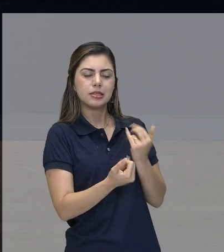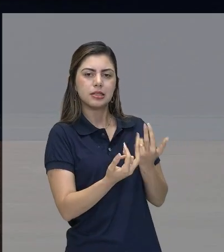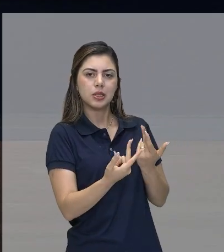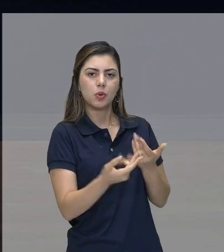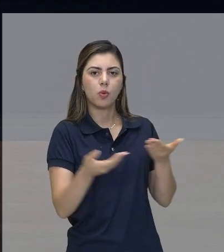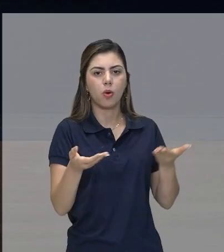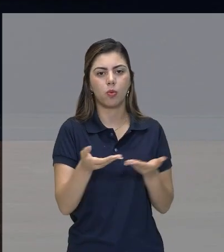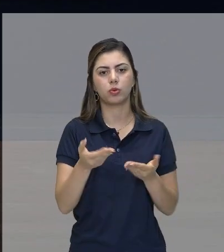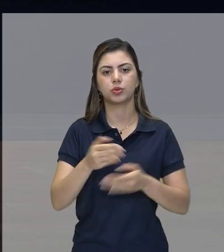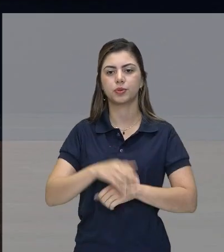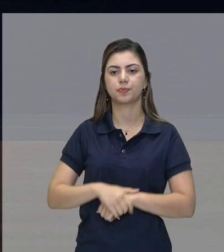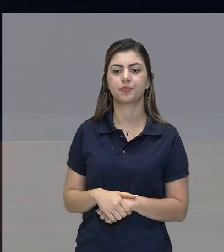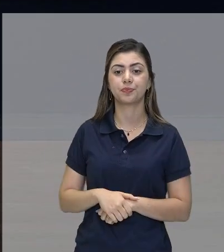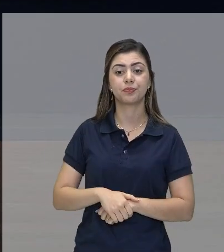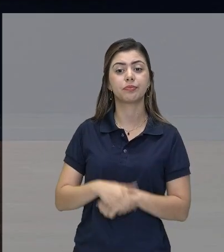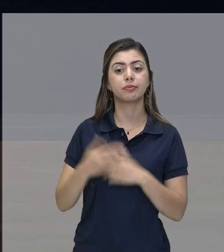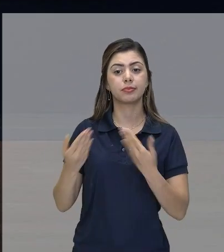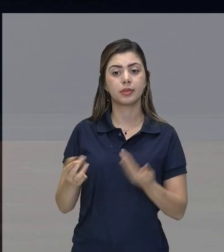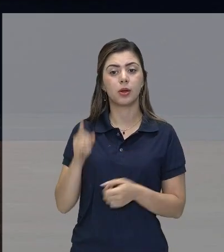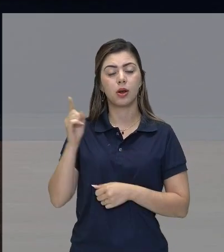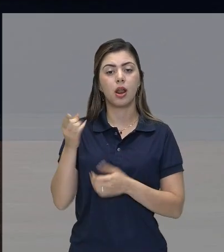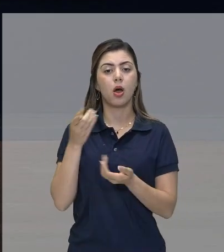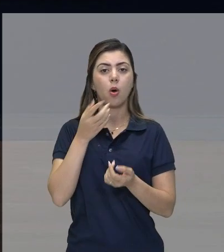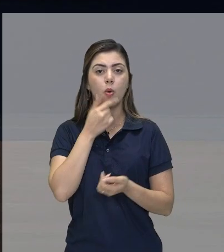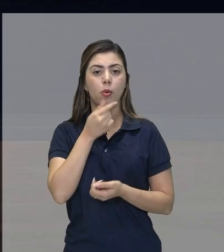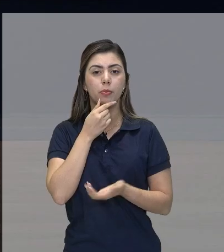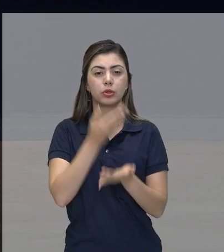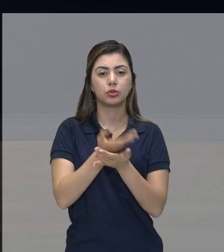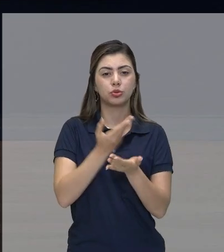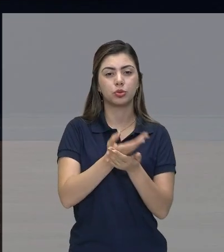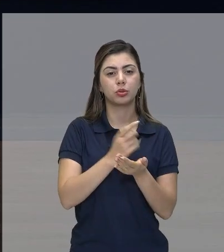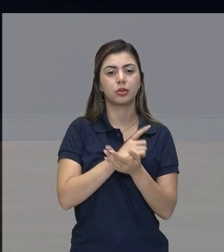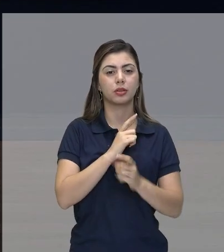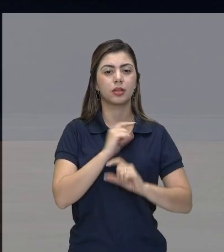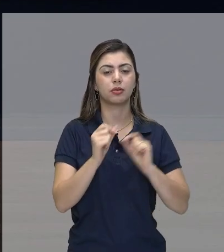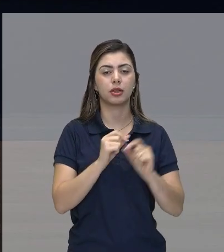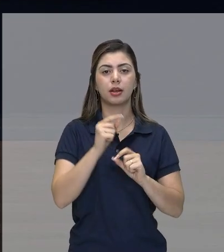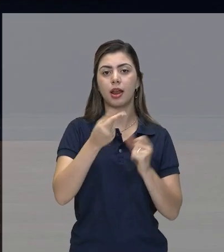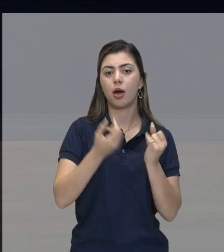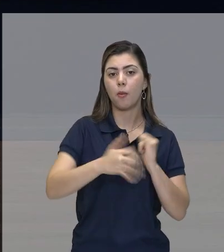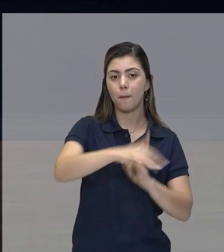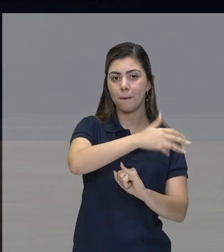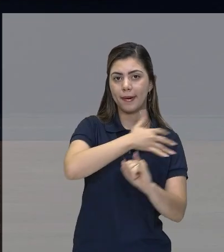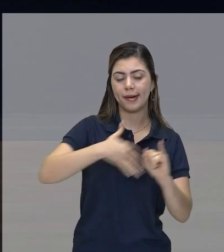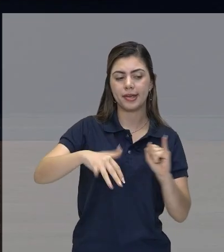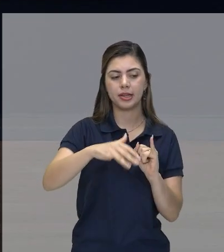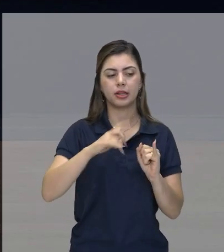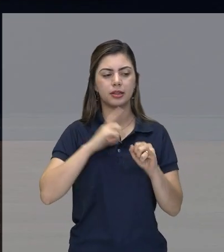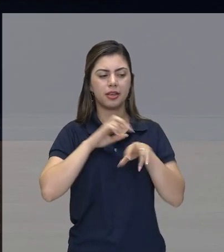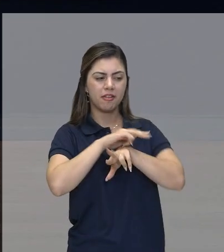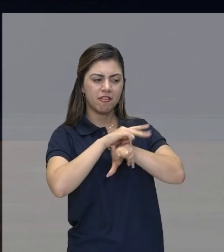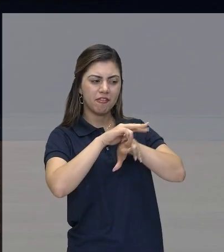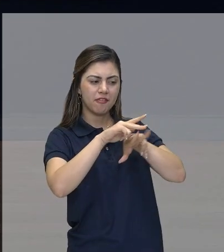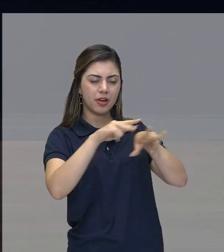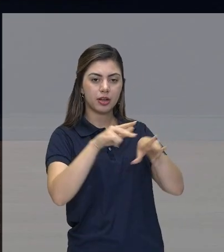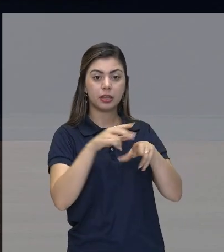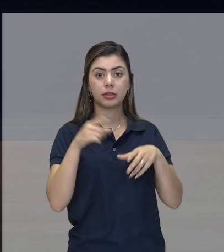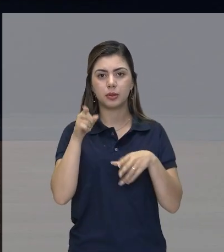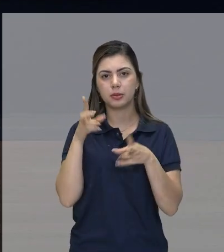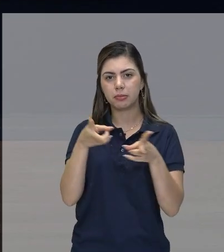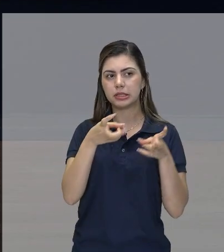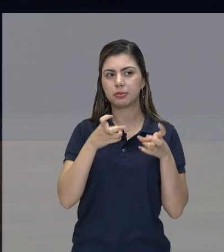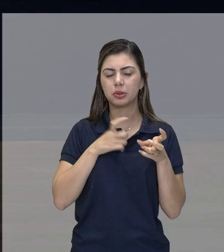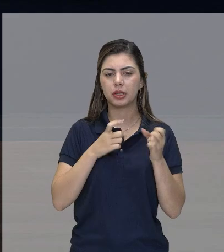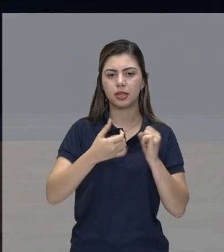presente. Aí ele observou também a diversidade que existia na ilha de Galápagos. Né? Ele notou que cada ilha do arquipélago